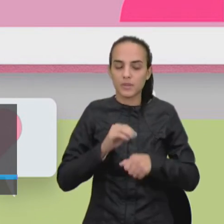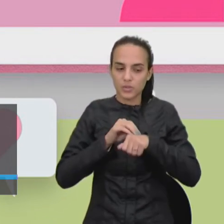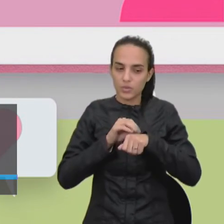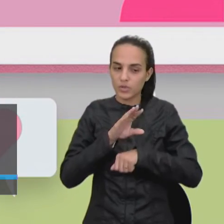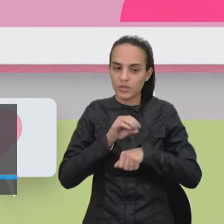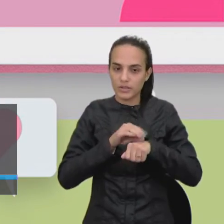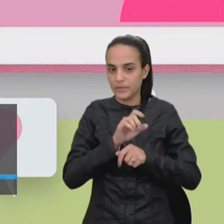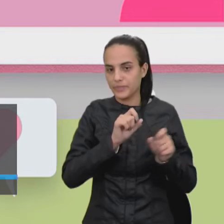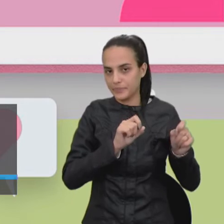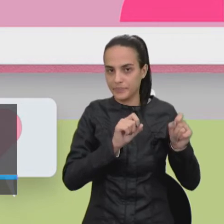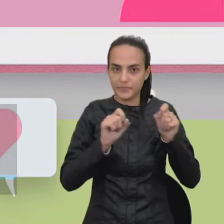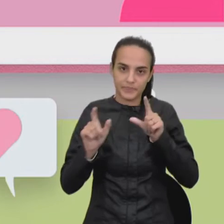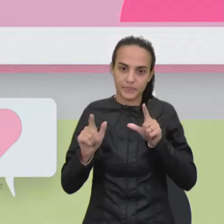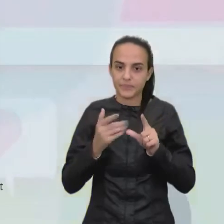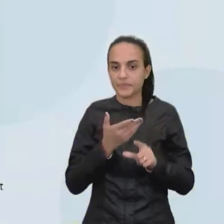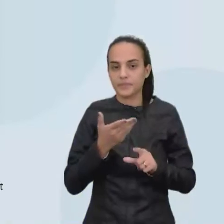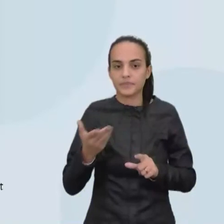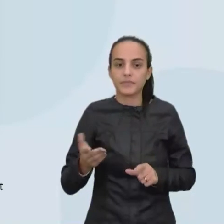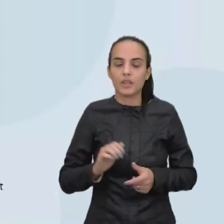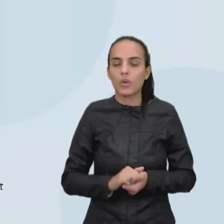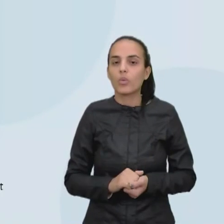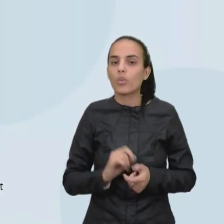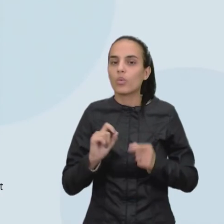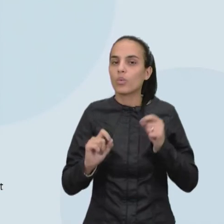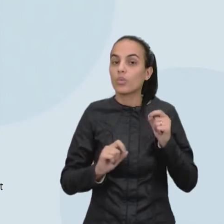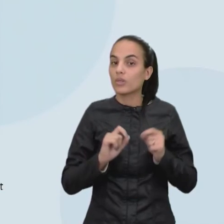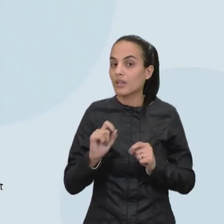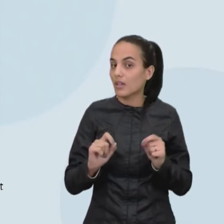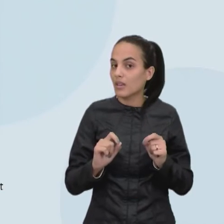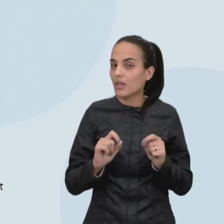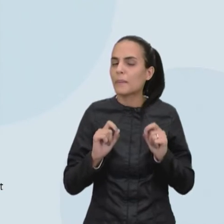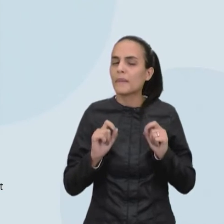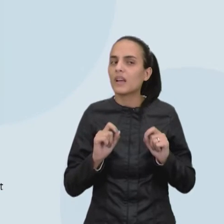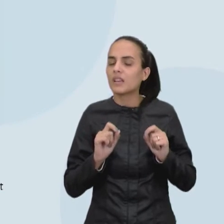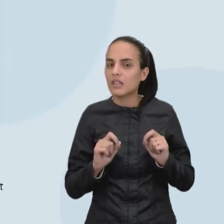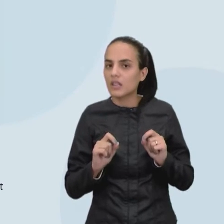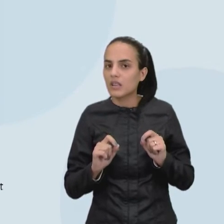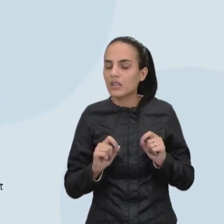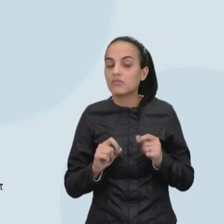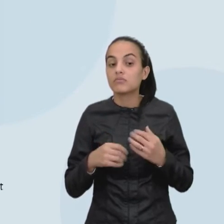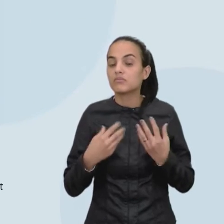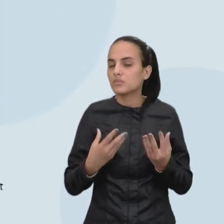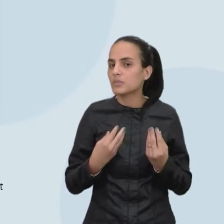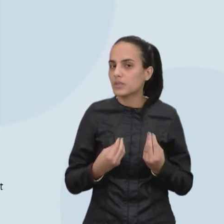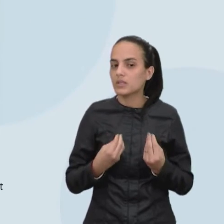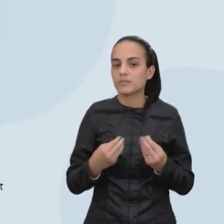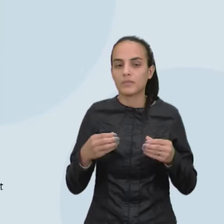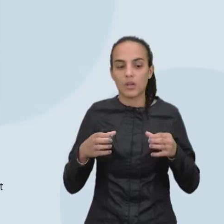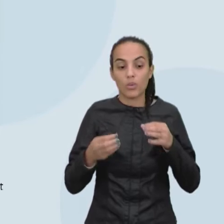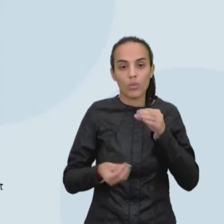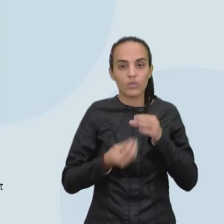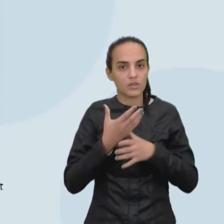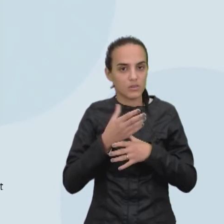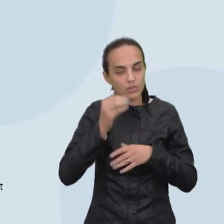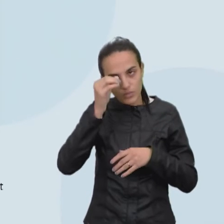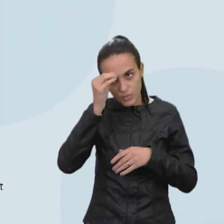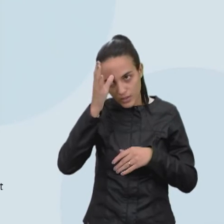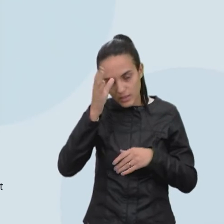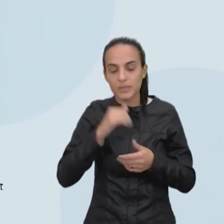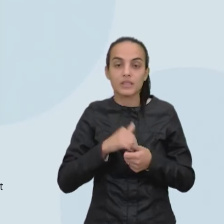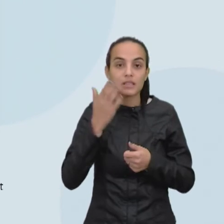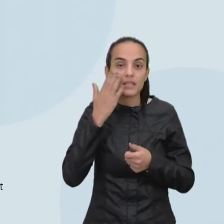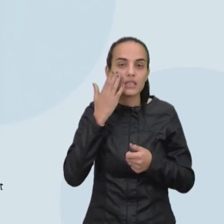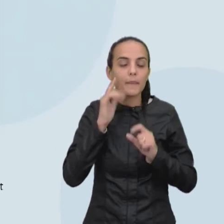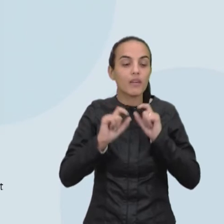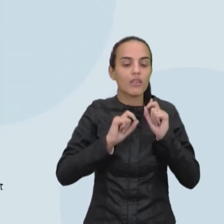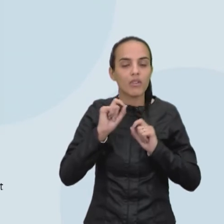aí na tela para vocês, olha só. O que, para quê e para quem, que é o quê? É a construção do conhecimento de saber quem